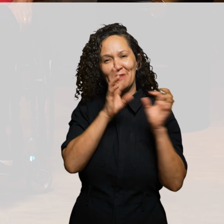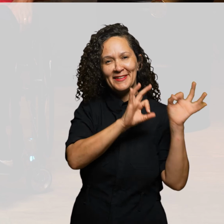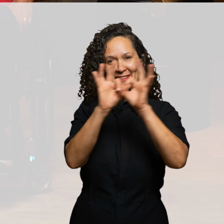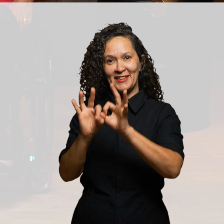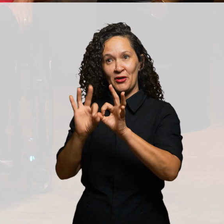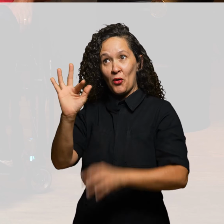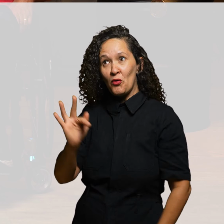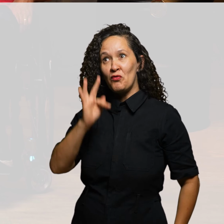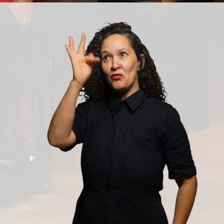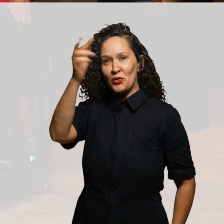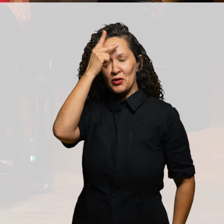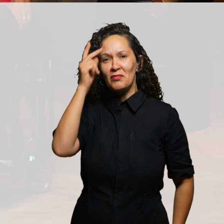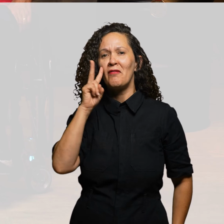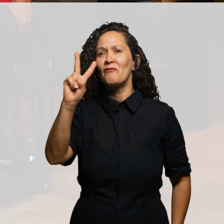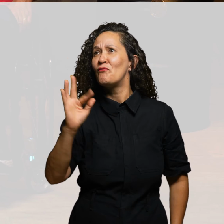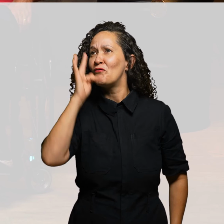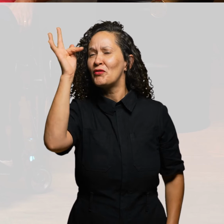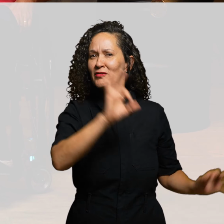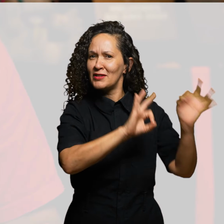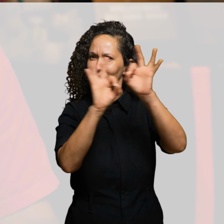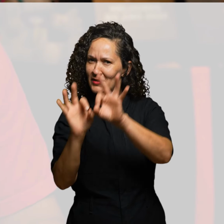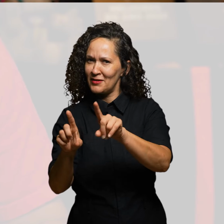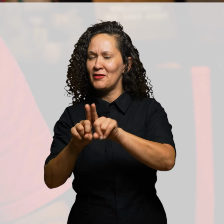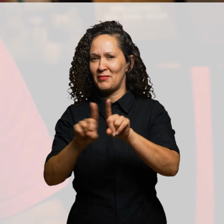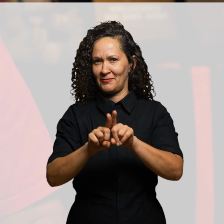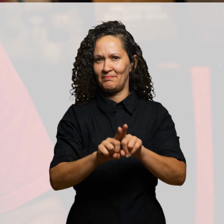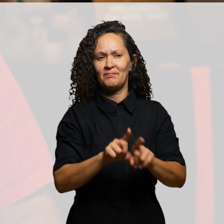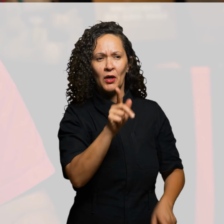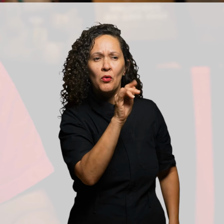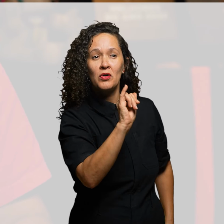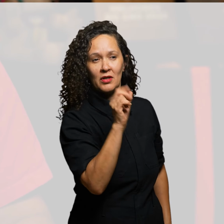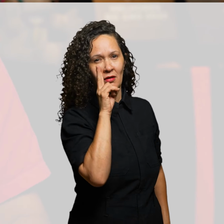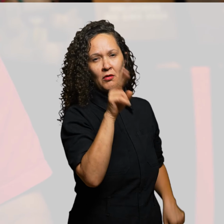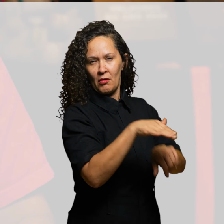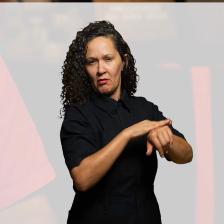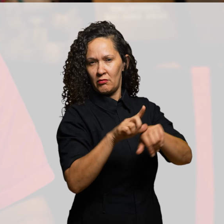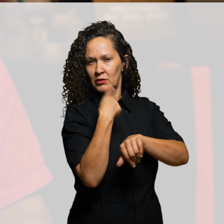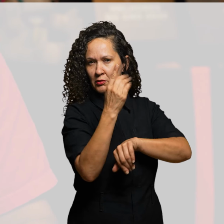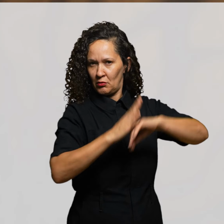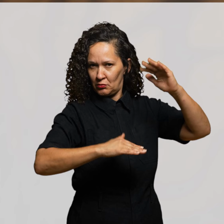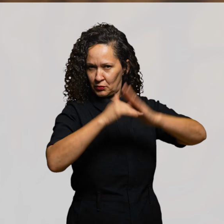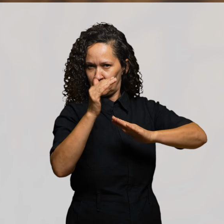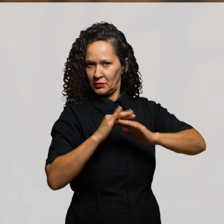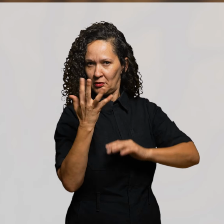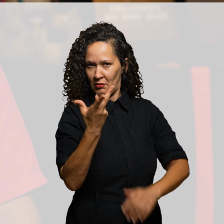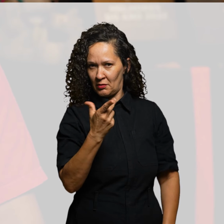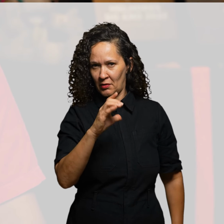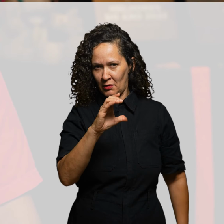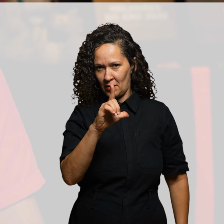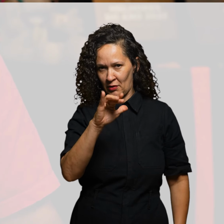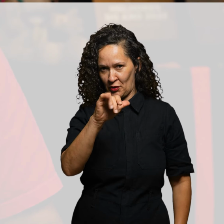mas os curupiras que vão ver a websérie no futuro, né, macaco? Isso. E o Guilherme foi lá conversar com o nosso super especialista. Cláudio.